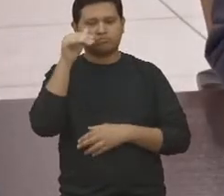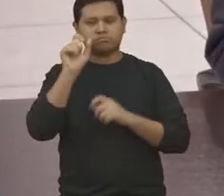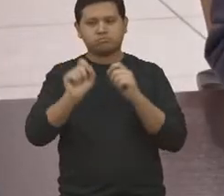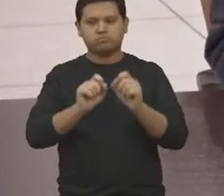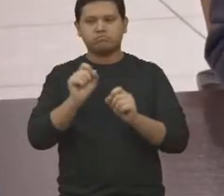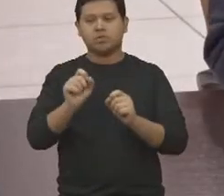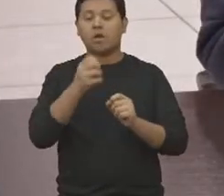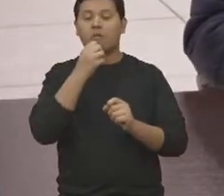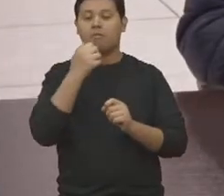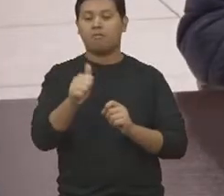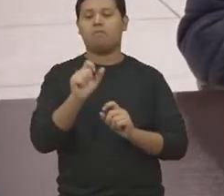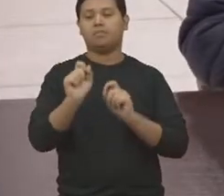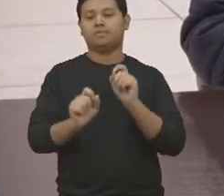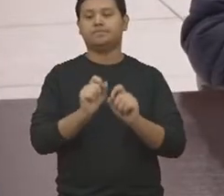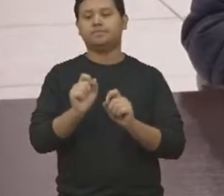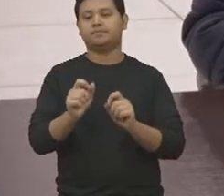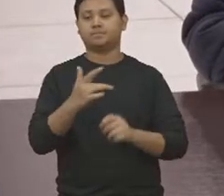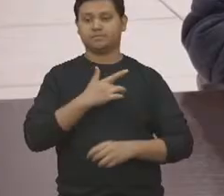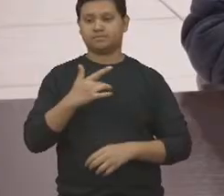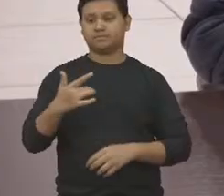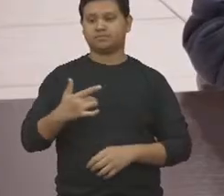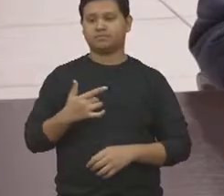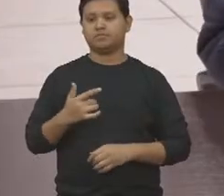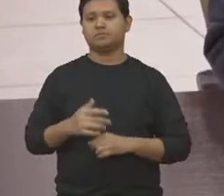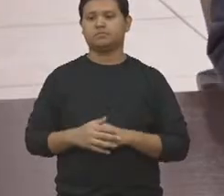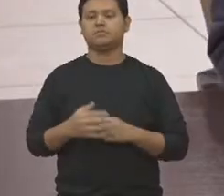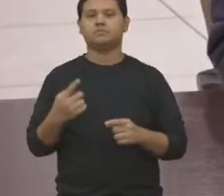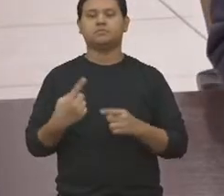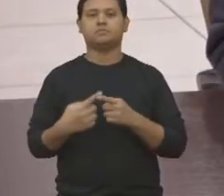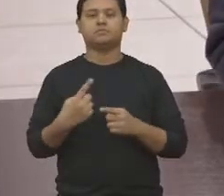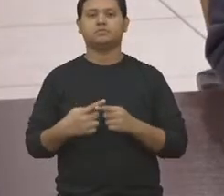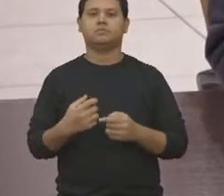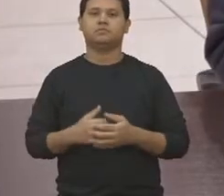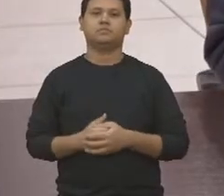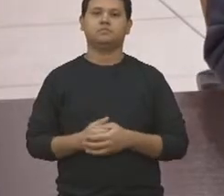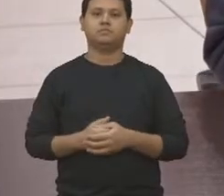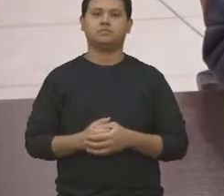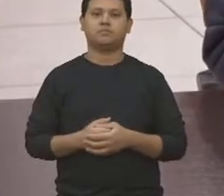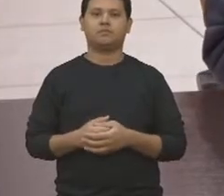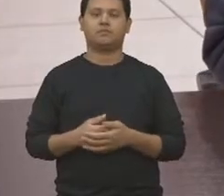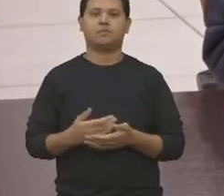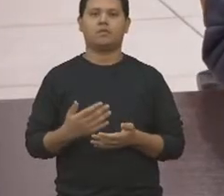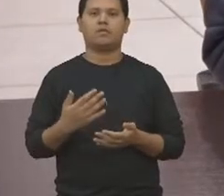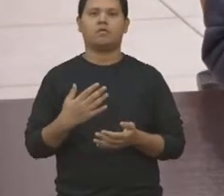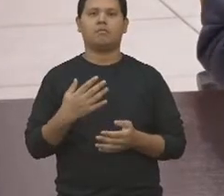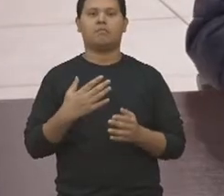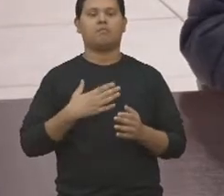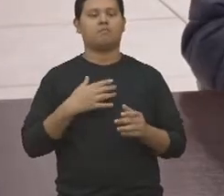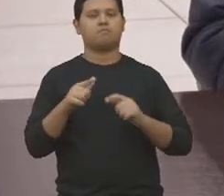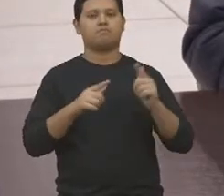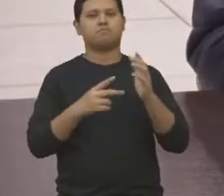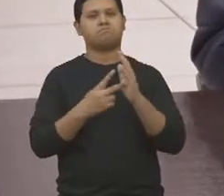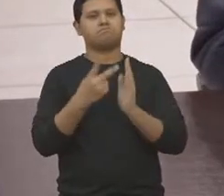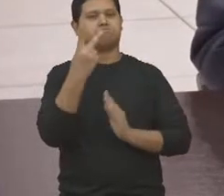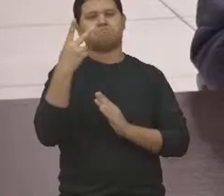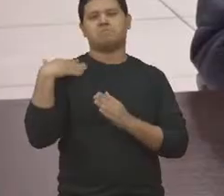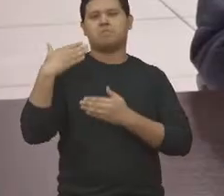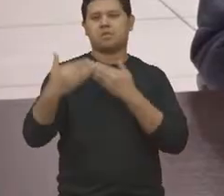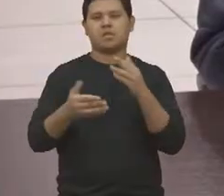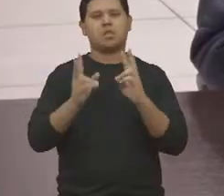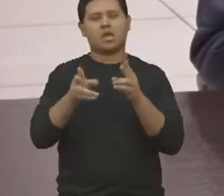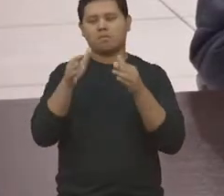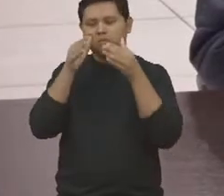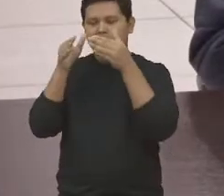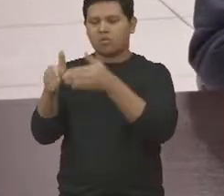forma positiva, a saúde, porque eu, desde o meu segundo mandato, trabalho bastante com a questão da